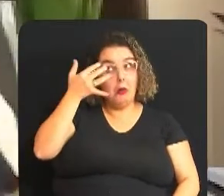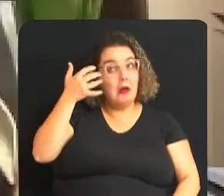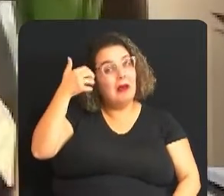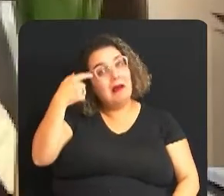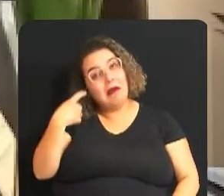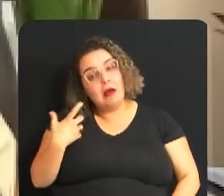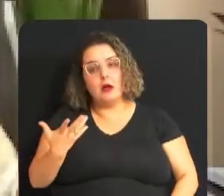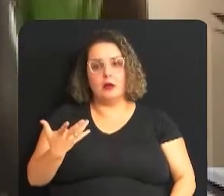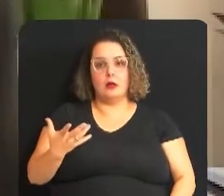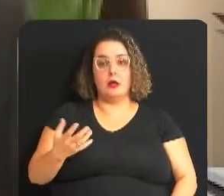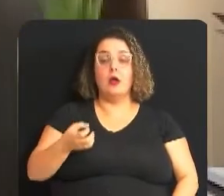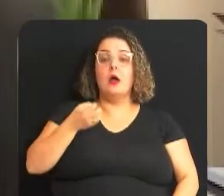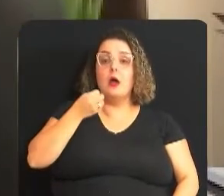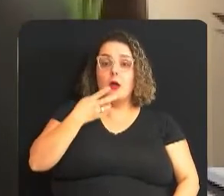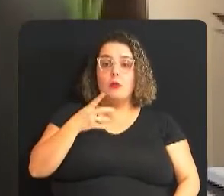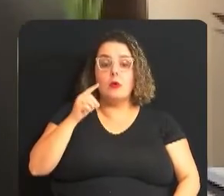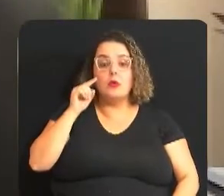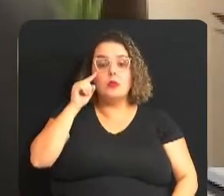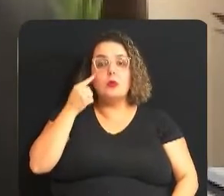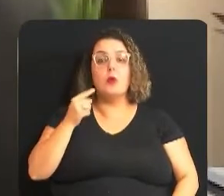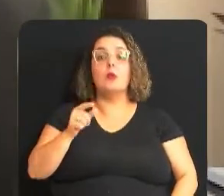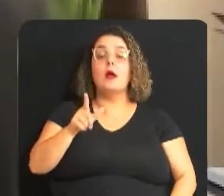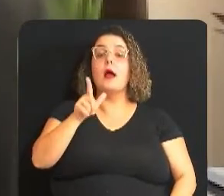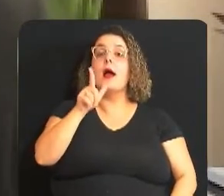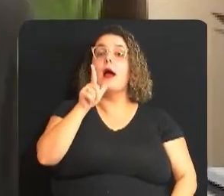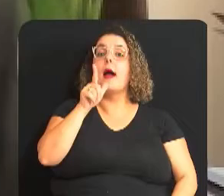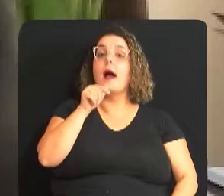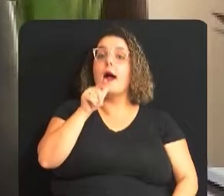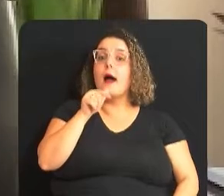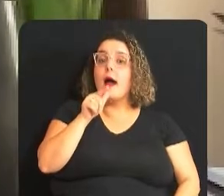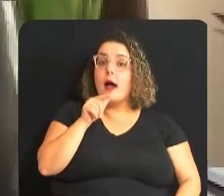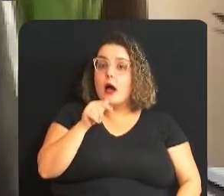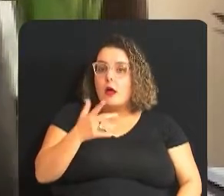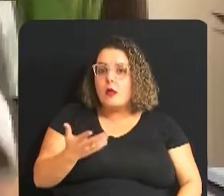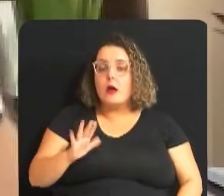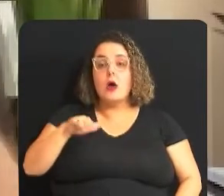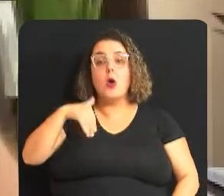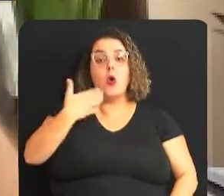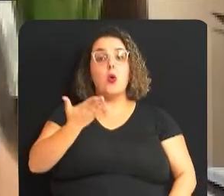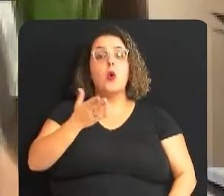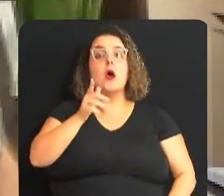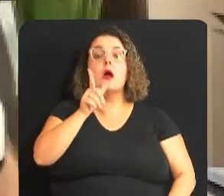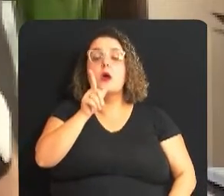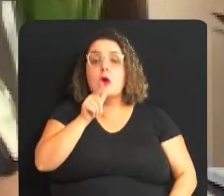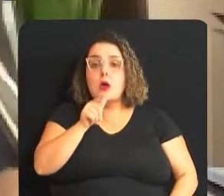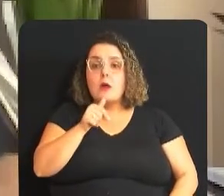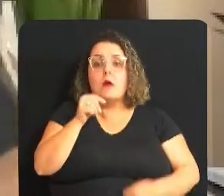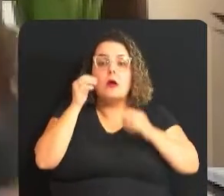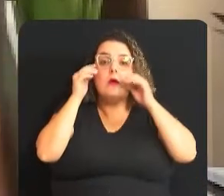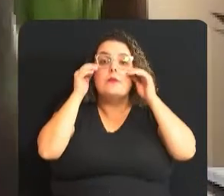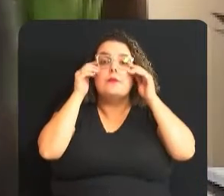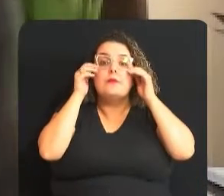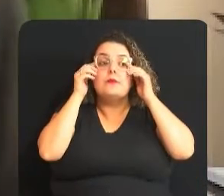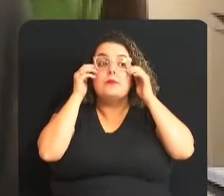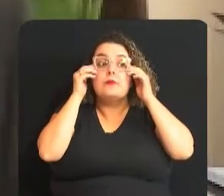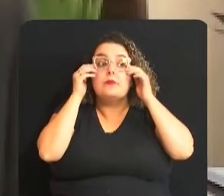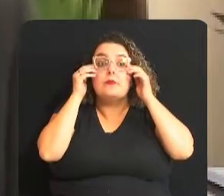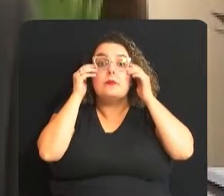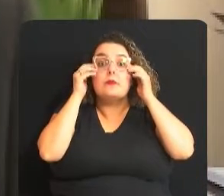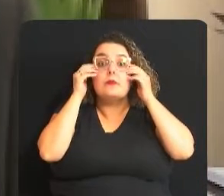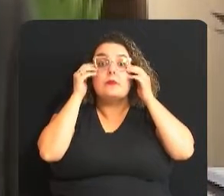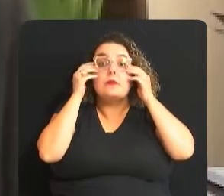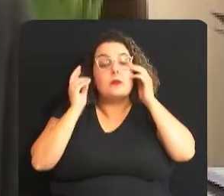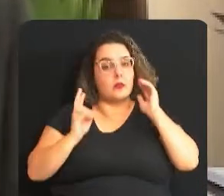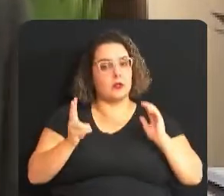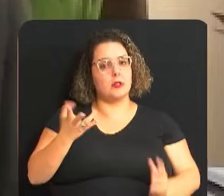você lacrimejar porque você tomou bastante água. Quando você toma bastante água, você vai ter lágrima constantemente